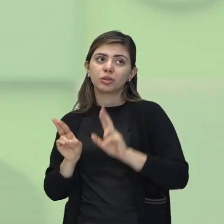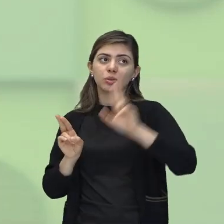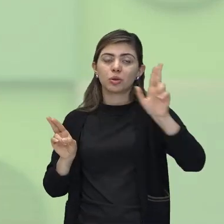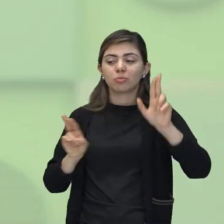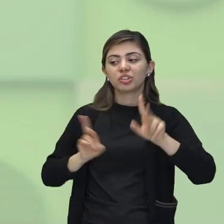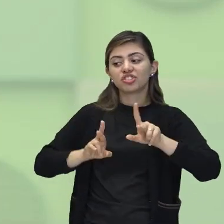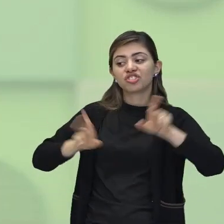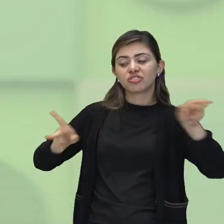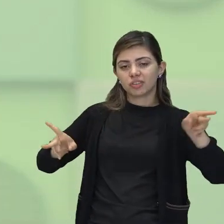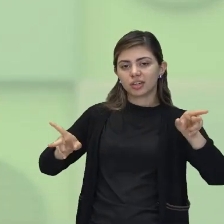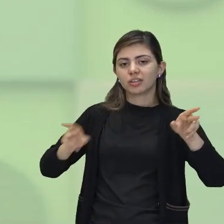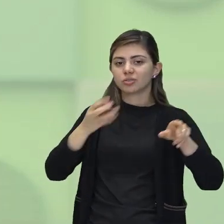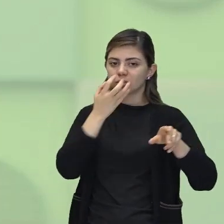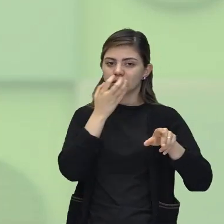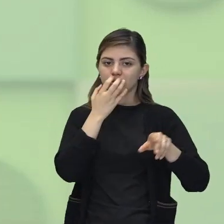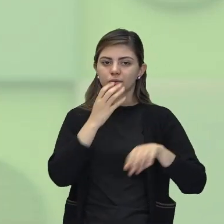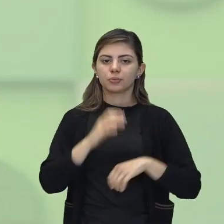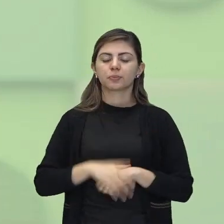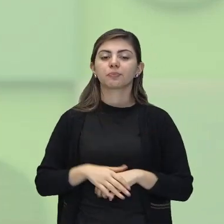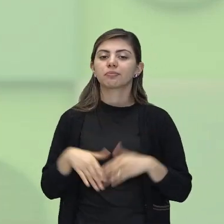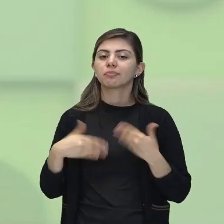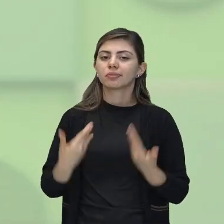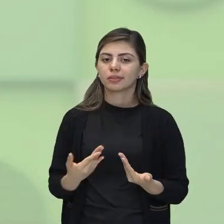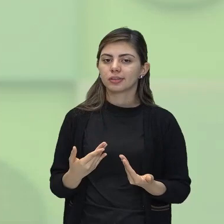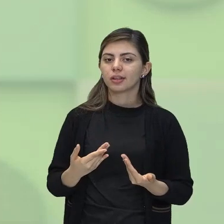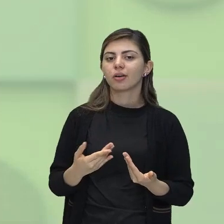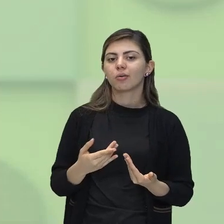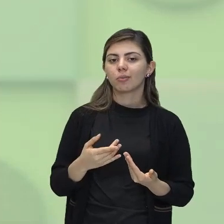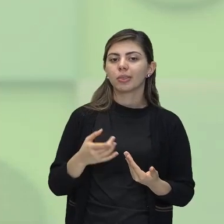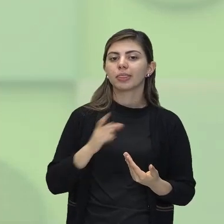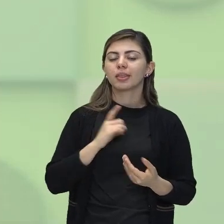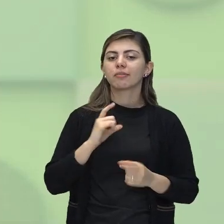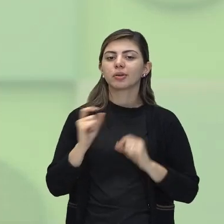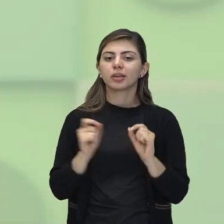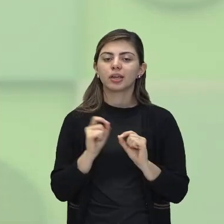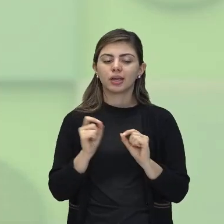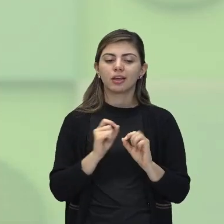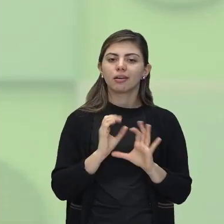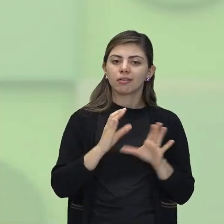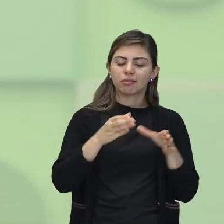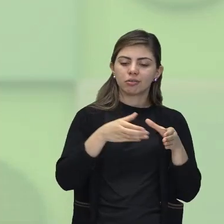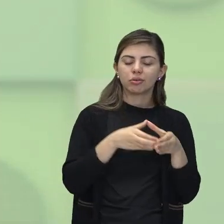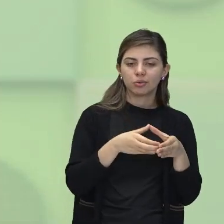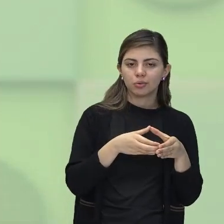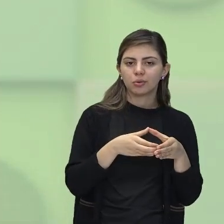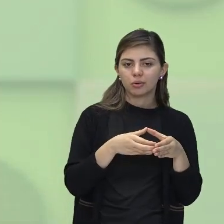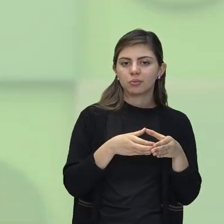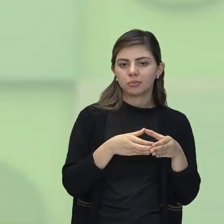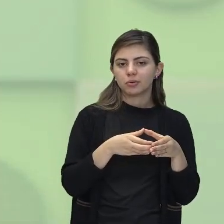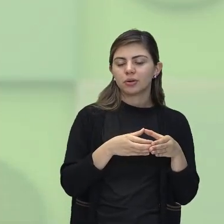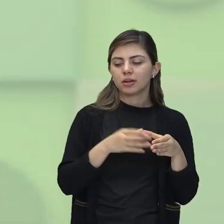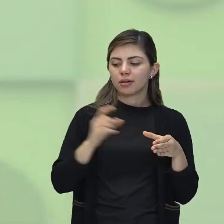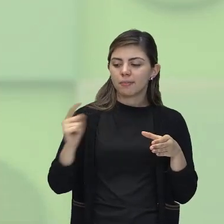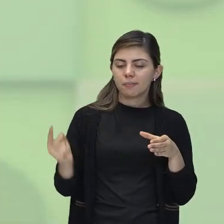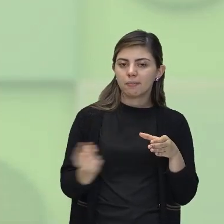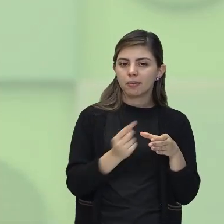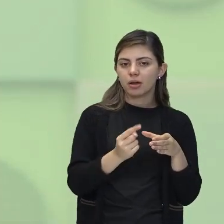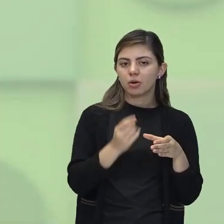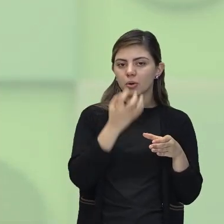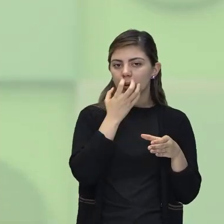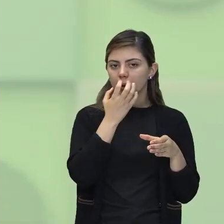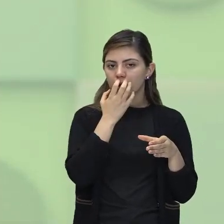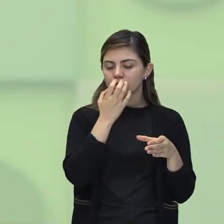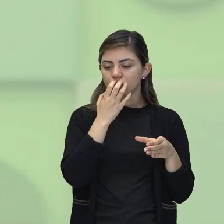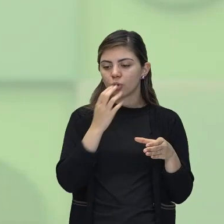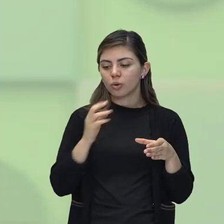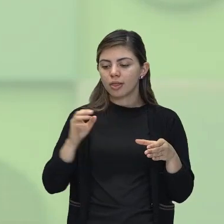essa classificação biológica fez com que o nome do cachorro fosse um nome científico e ele é igual o